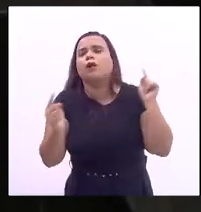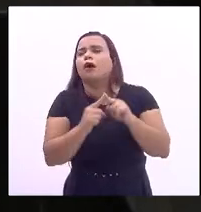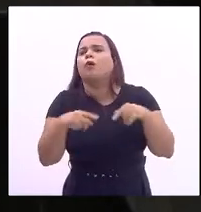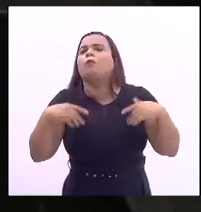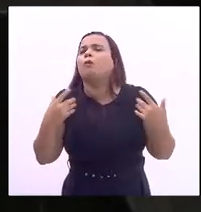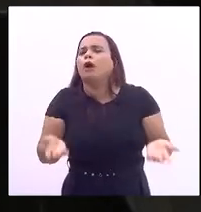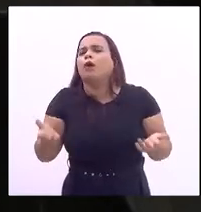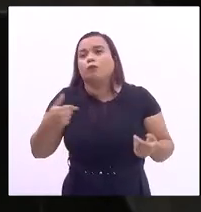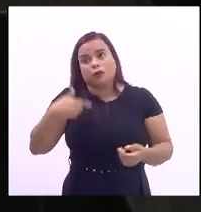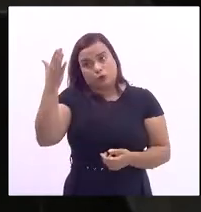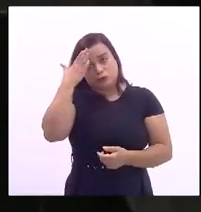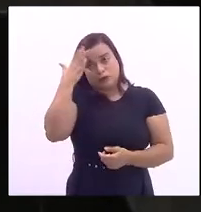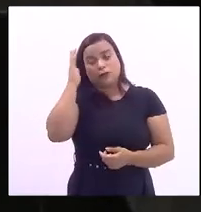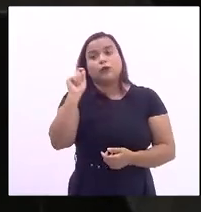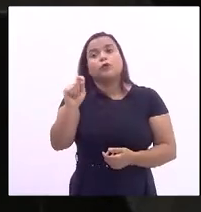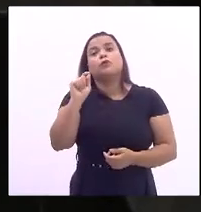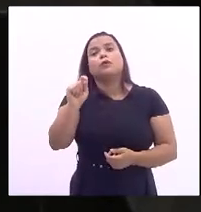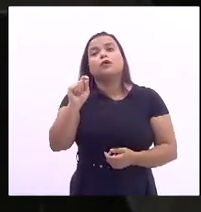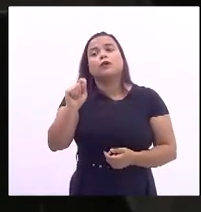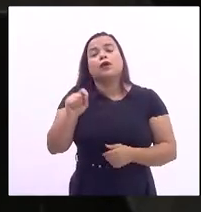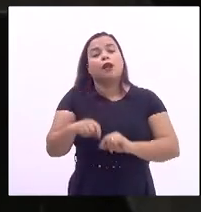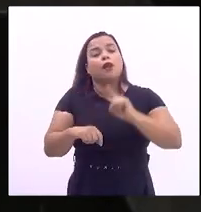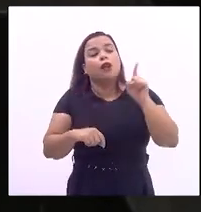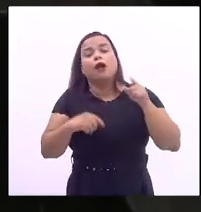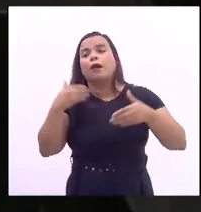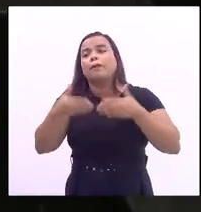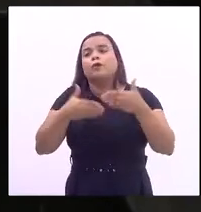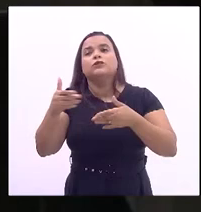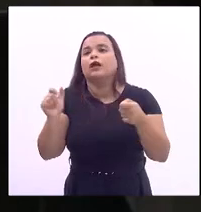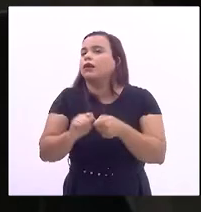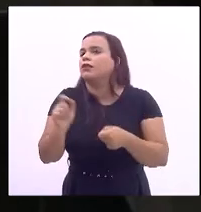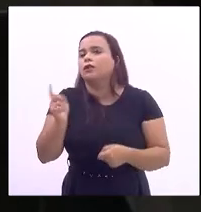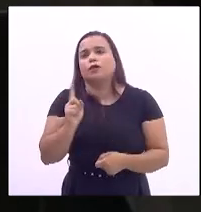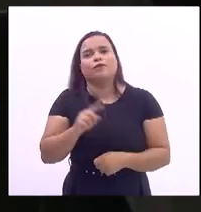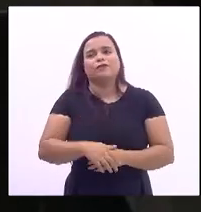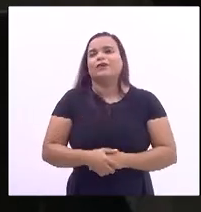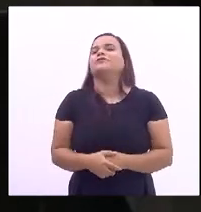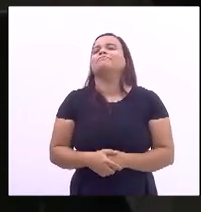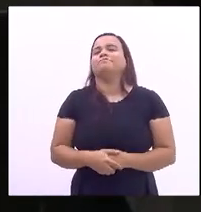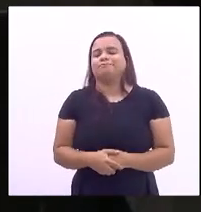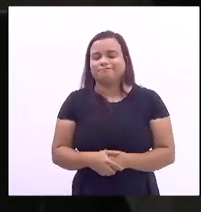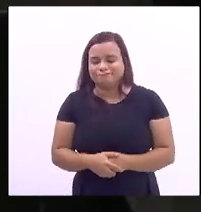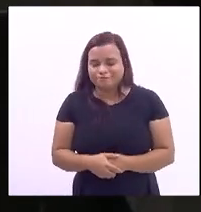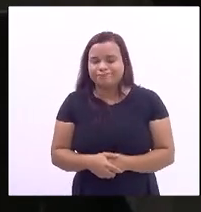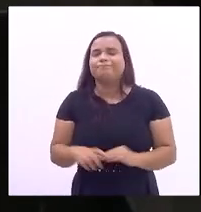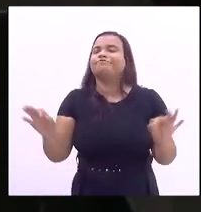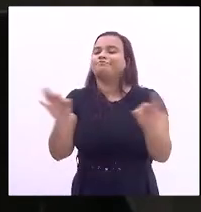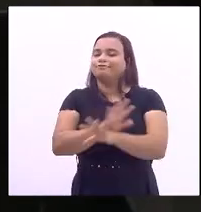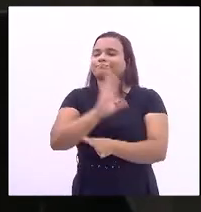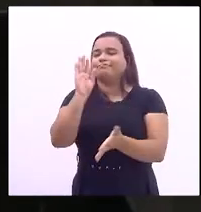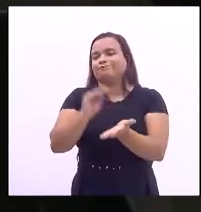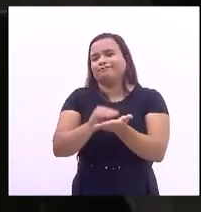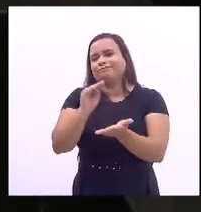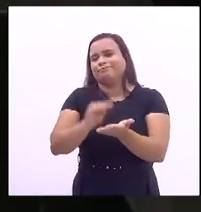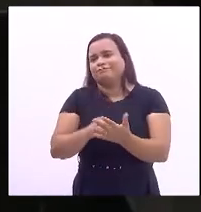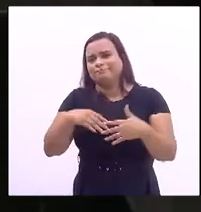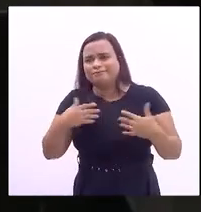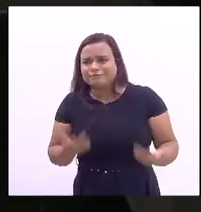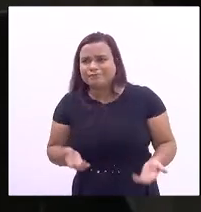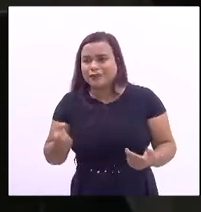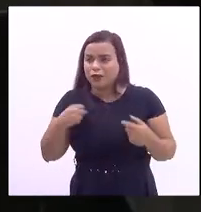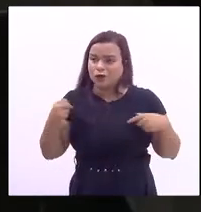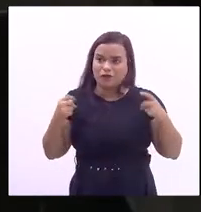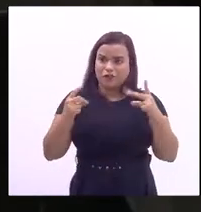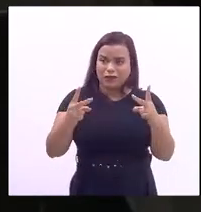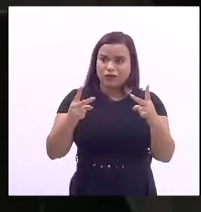e que eu saiba esse processo não foi concluído então chovendo o